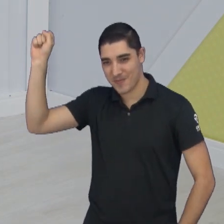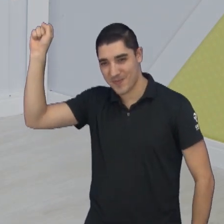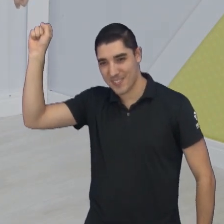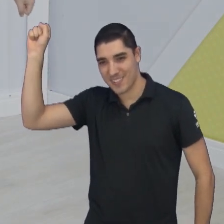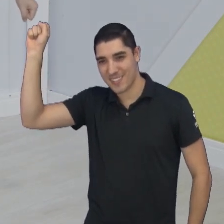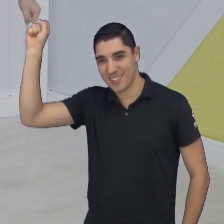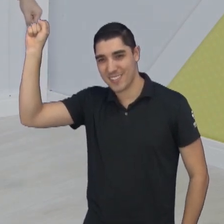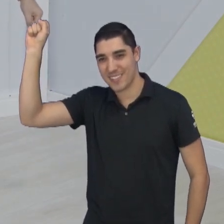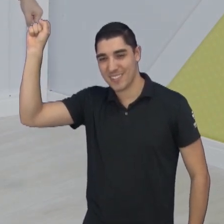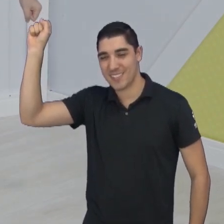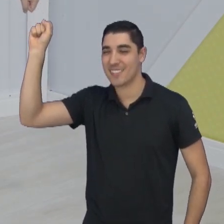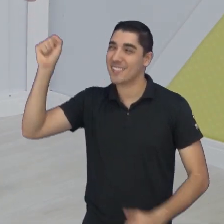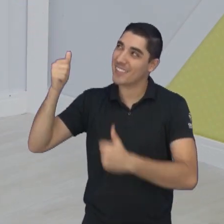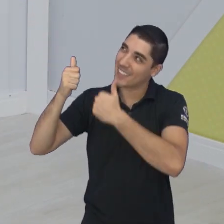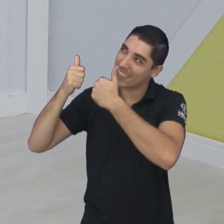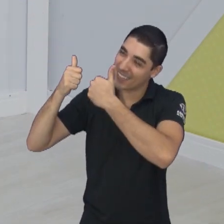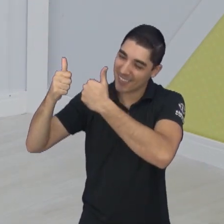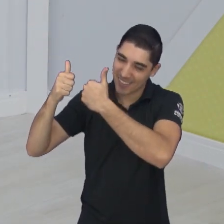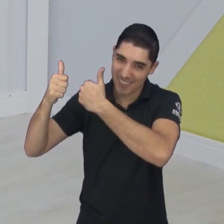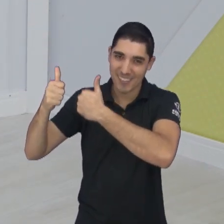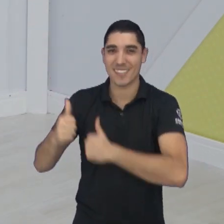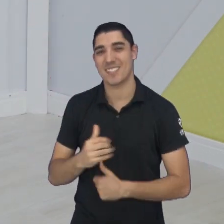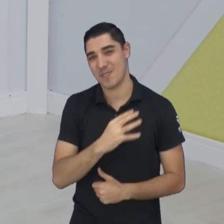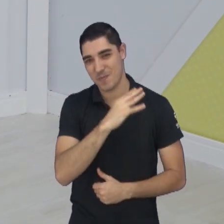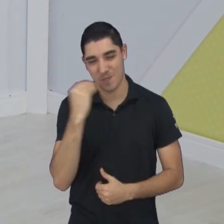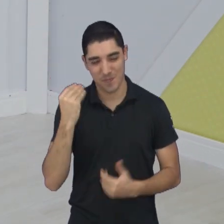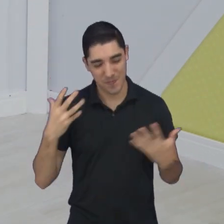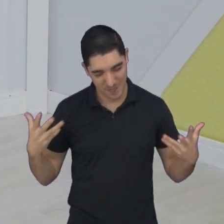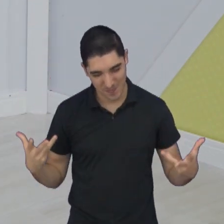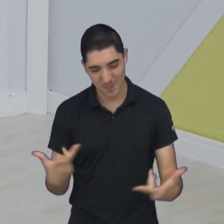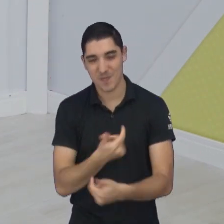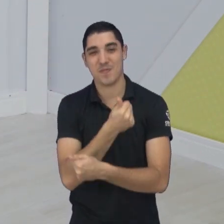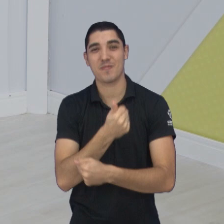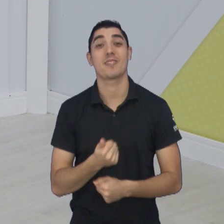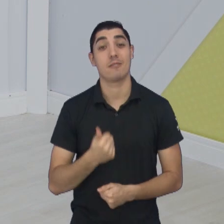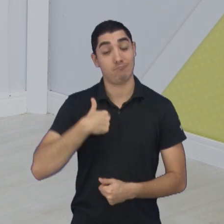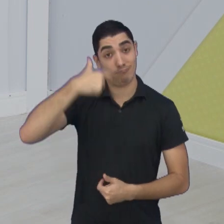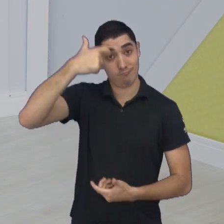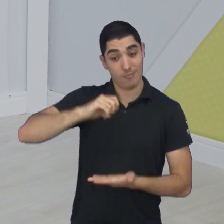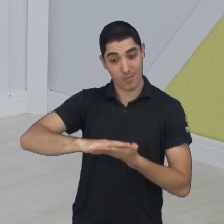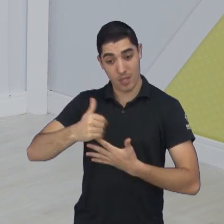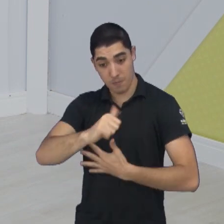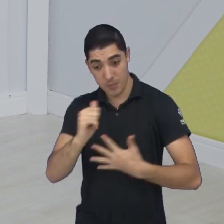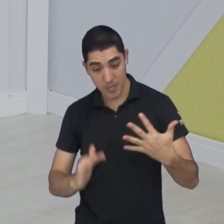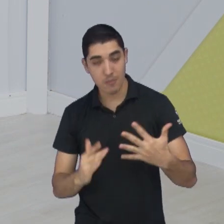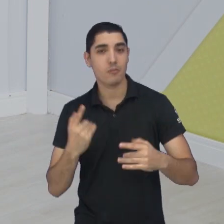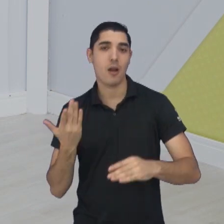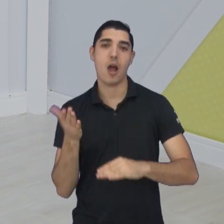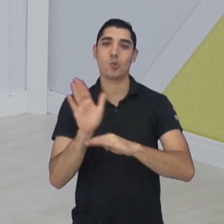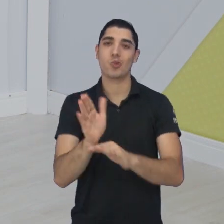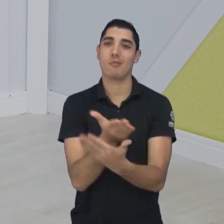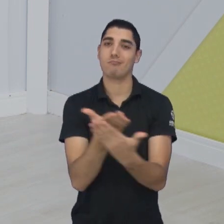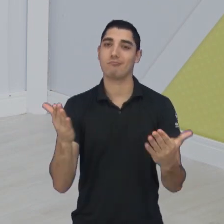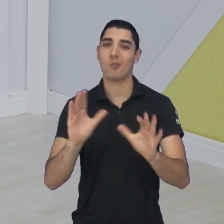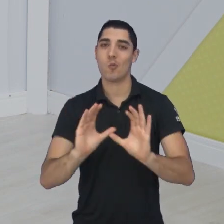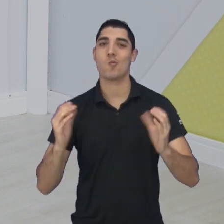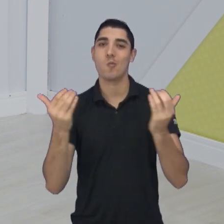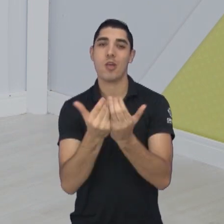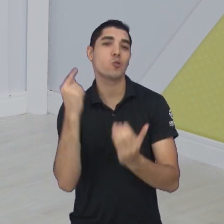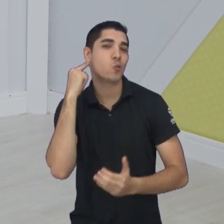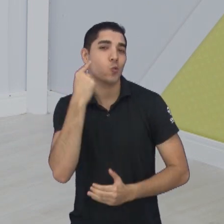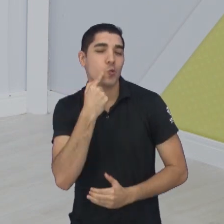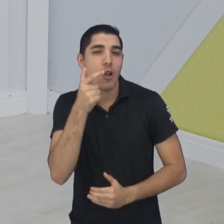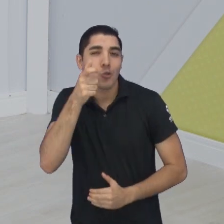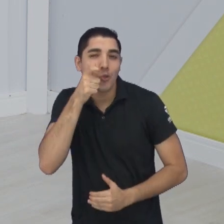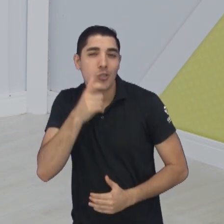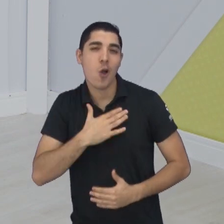aquele nosso soquinho maroto. Aê, Luizão, gente da melhor qualidade. O Luizão que leva sempre a informação para a comunidade surda que gosta